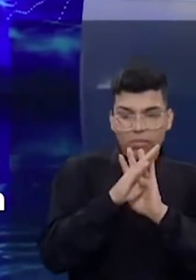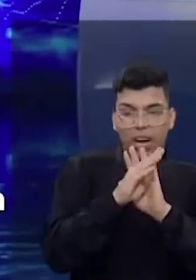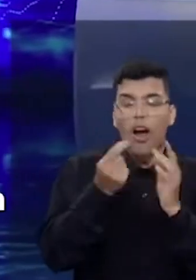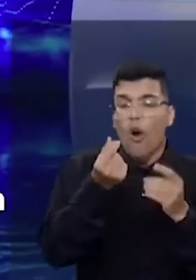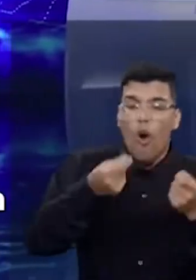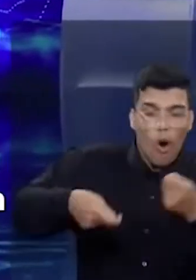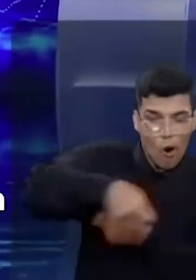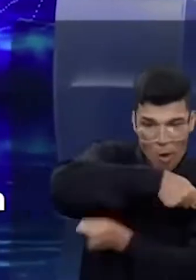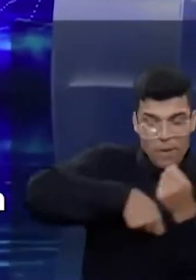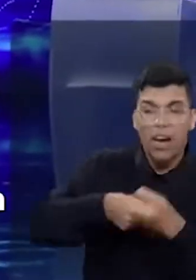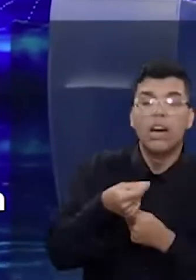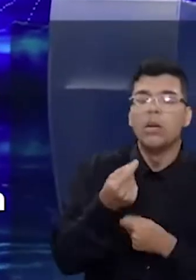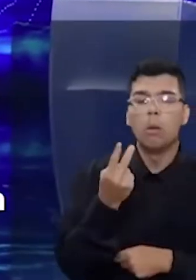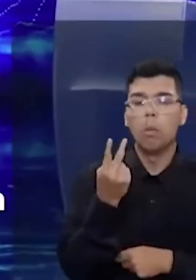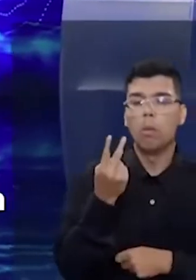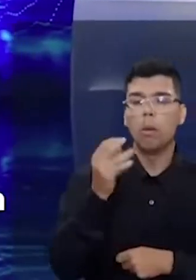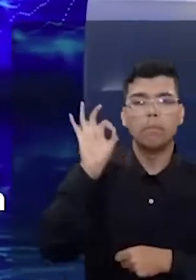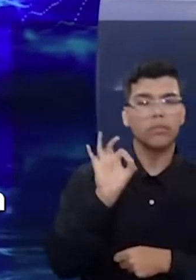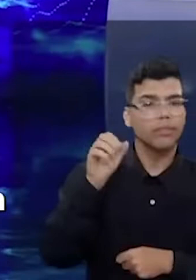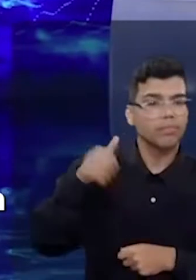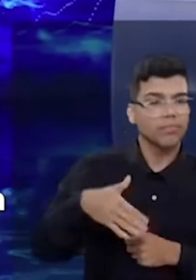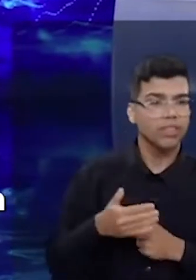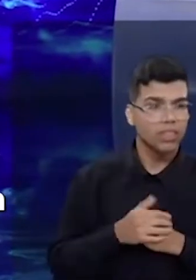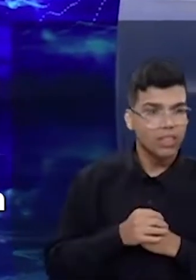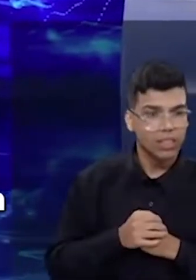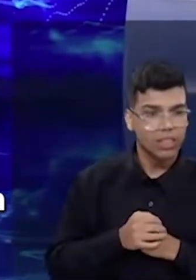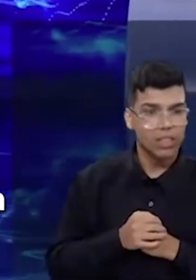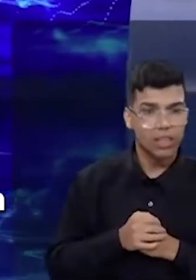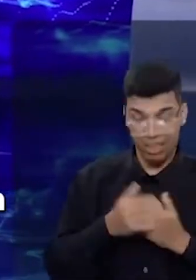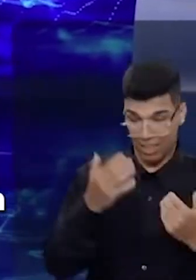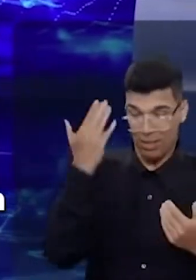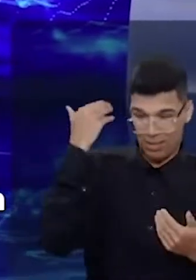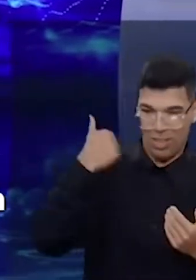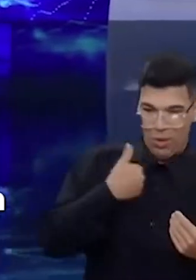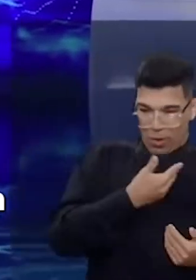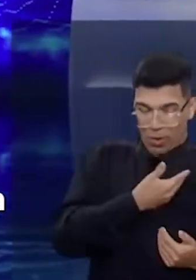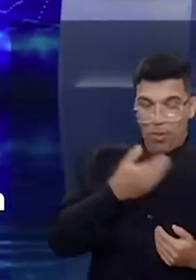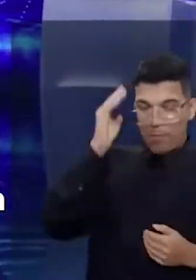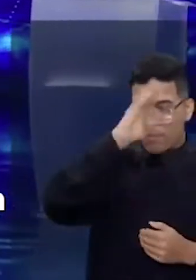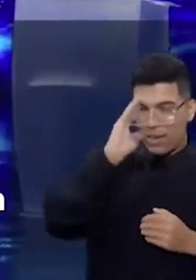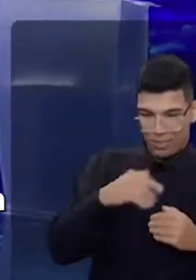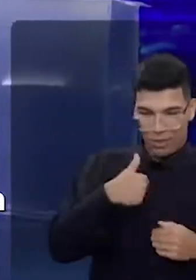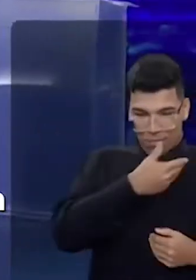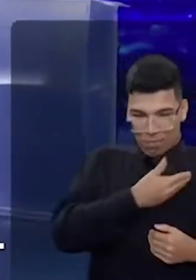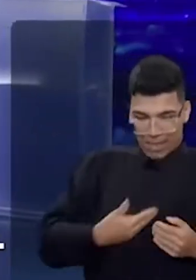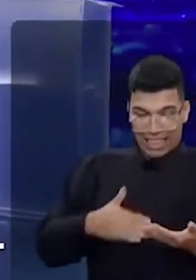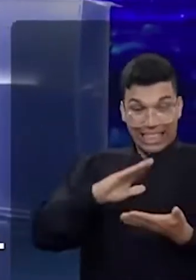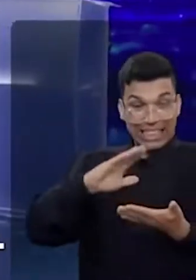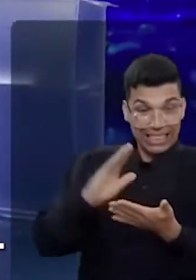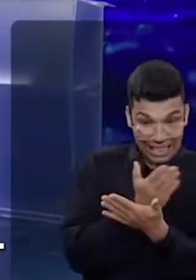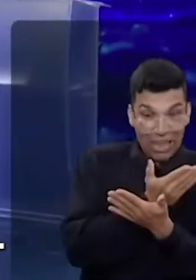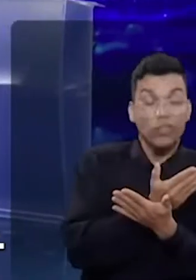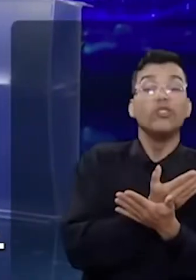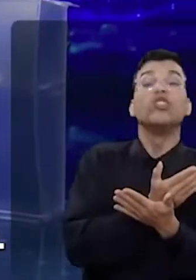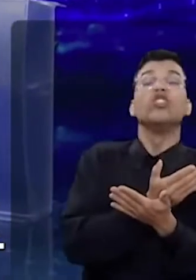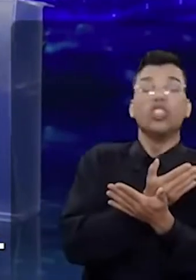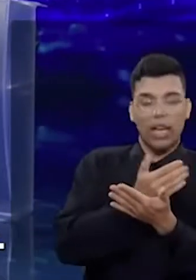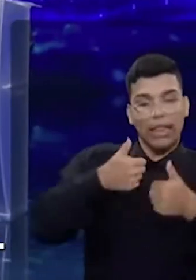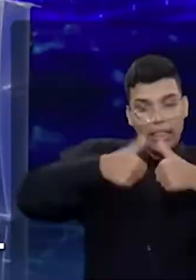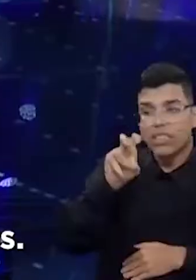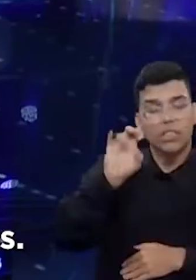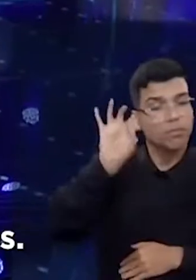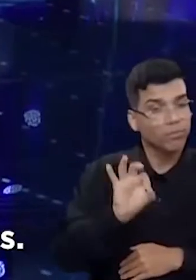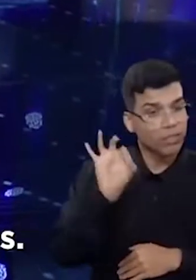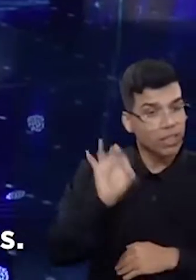seja, crescia, e o Brasil, quando eu deixei a presidência, estava crescendo 7,5%. Eu vou lhe dar um dado para você